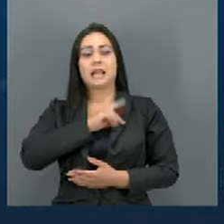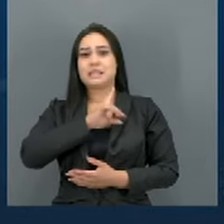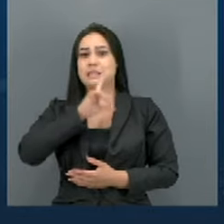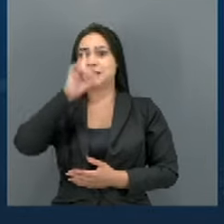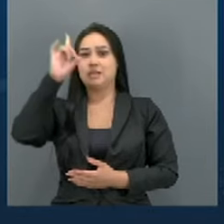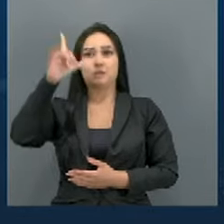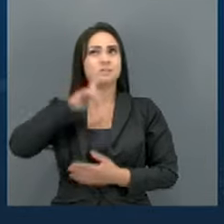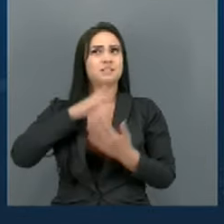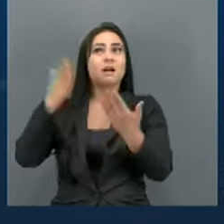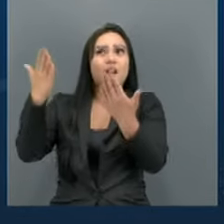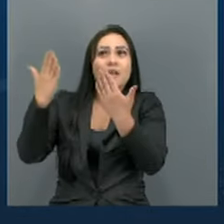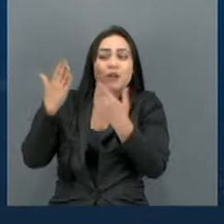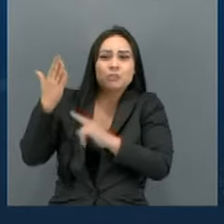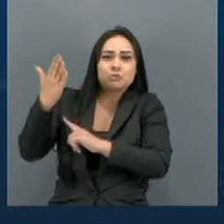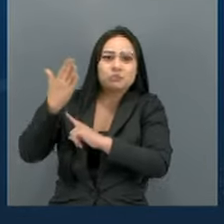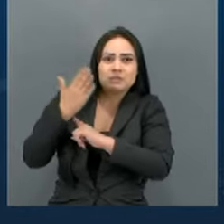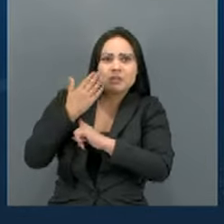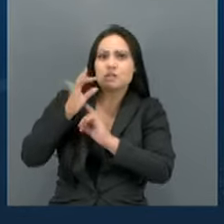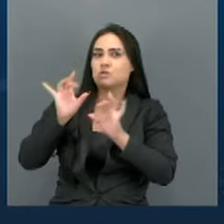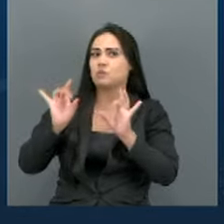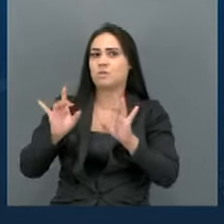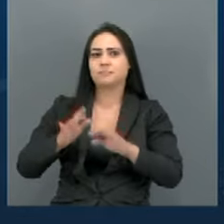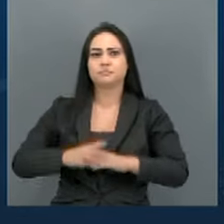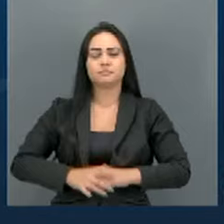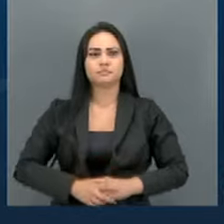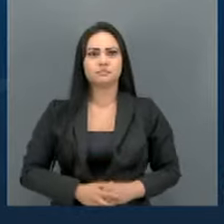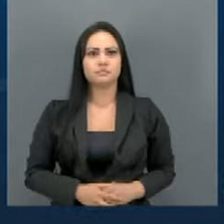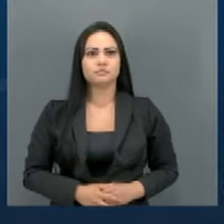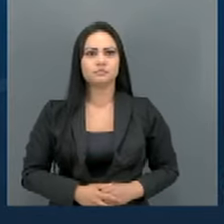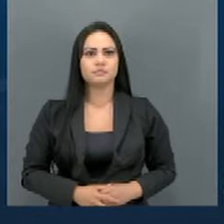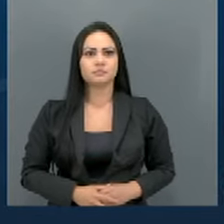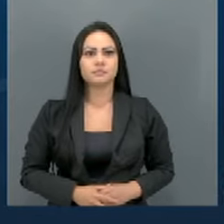misericórdia. E lá vem a polícia ali, ó.